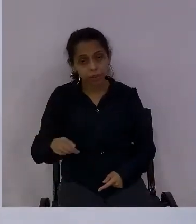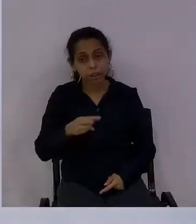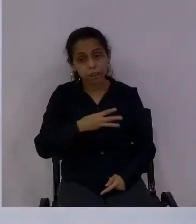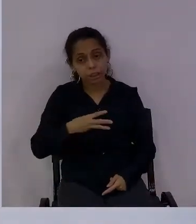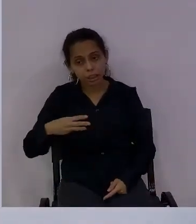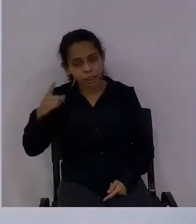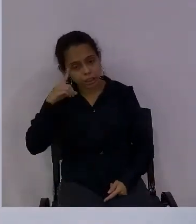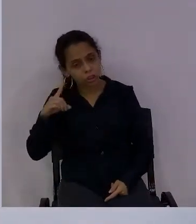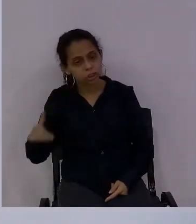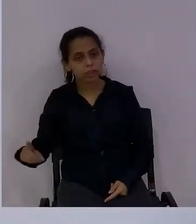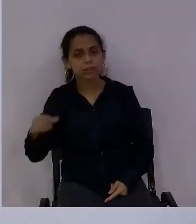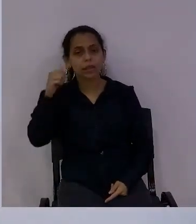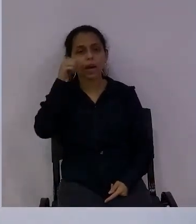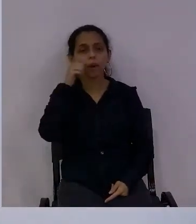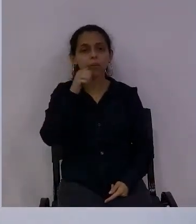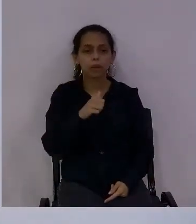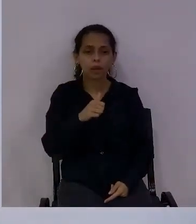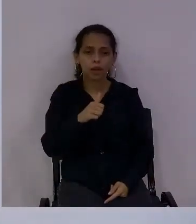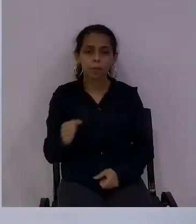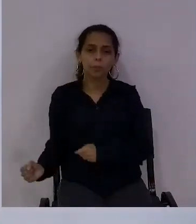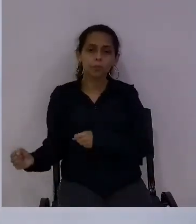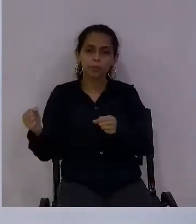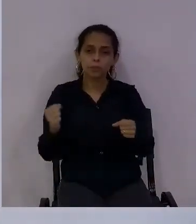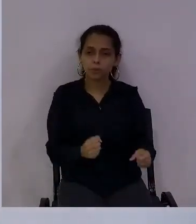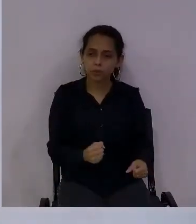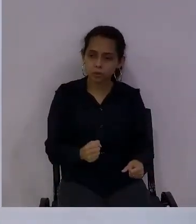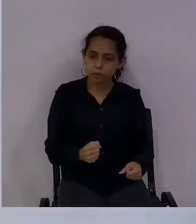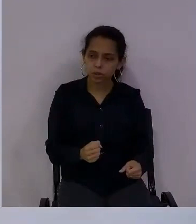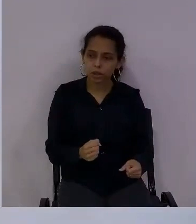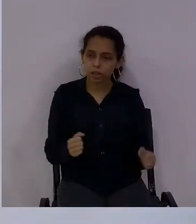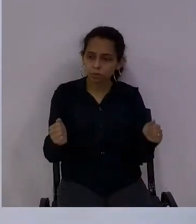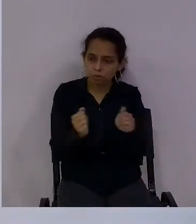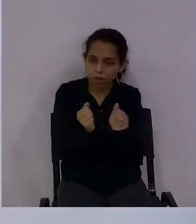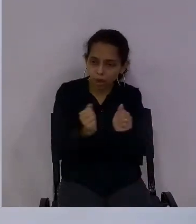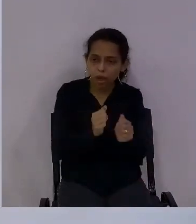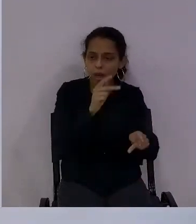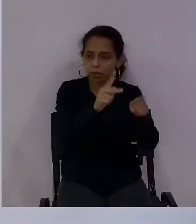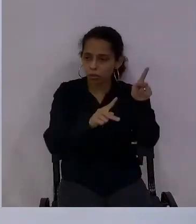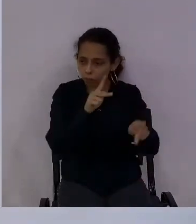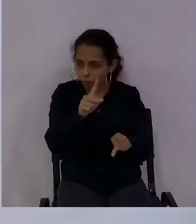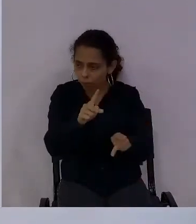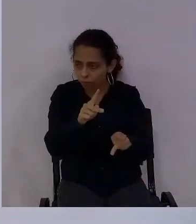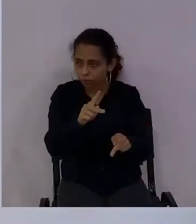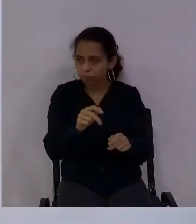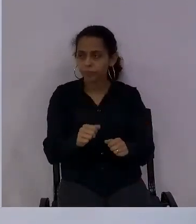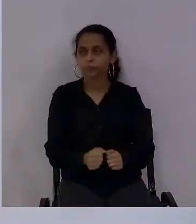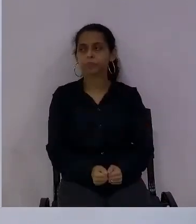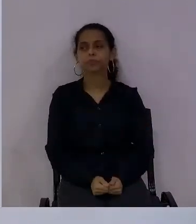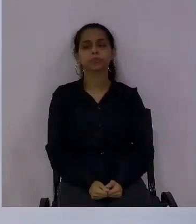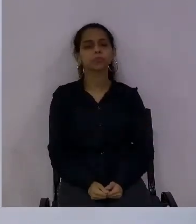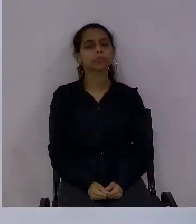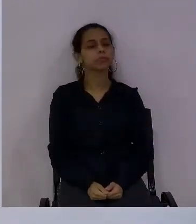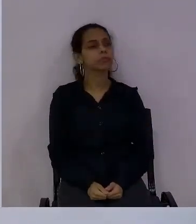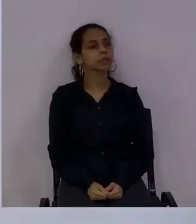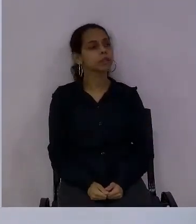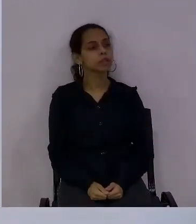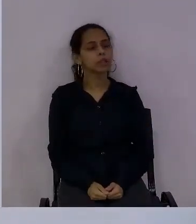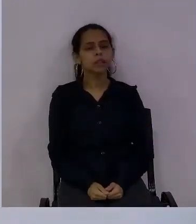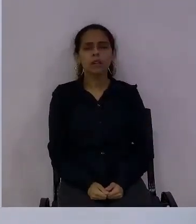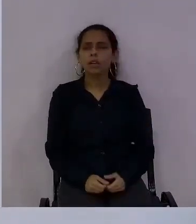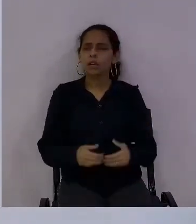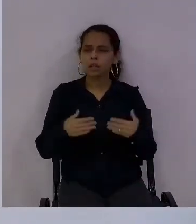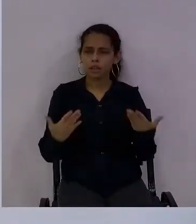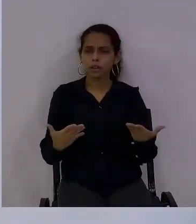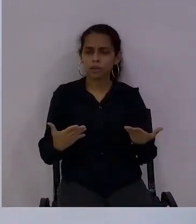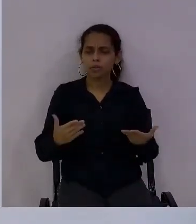mulher poderia voltar ao convívio de todo o povo, de todo o grupo. Como ato de